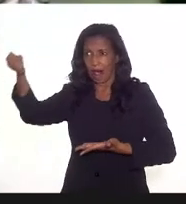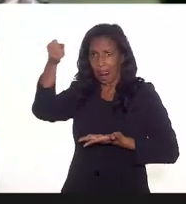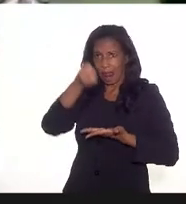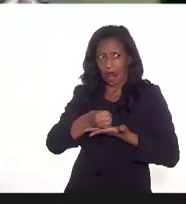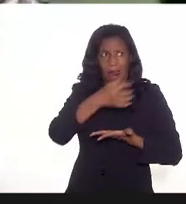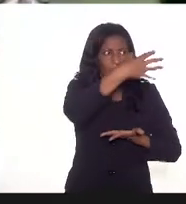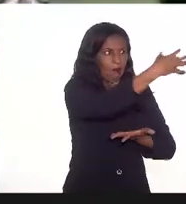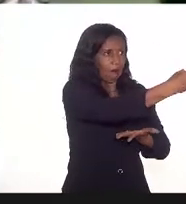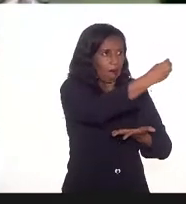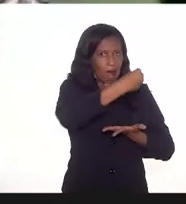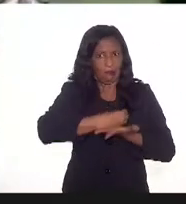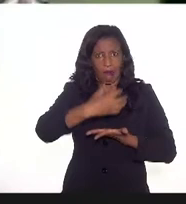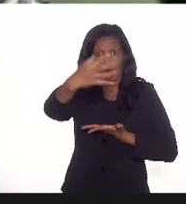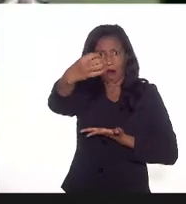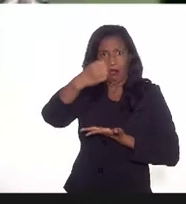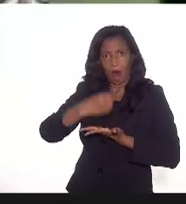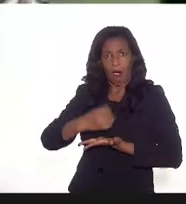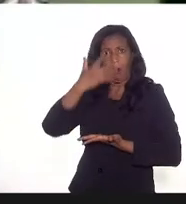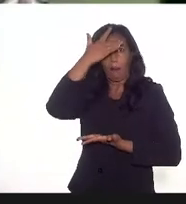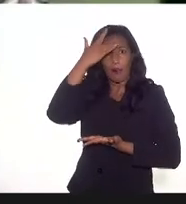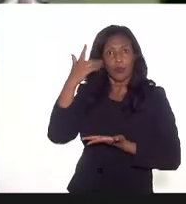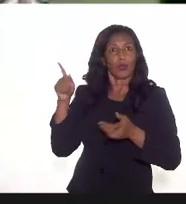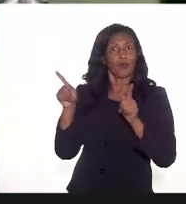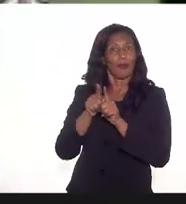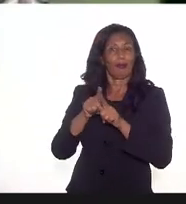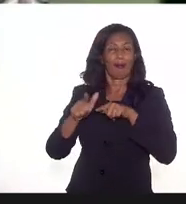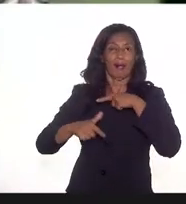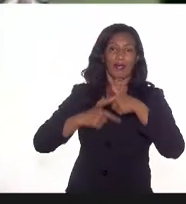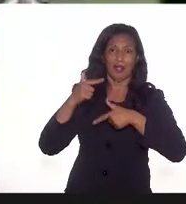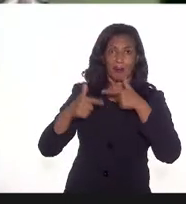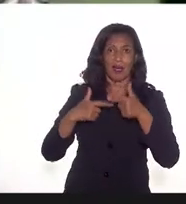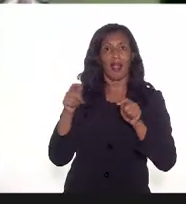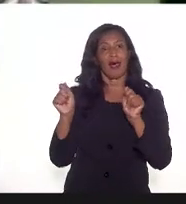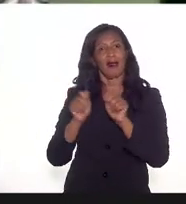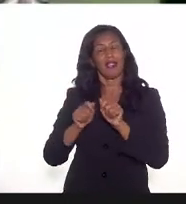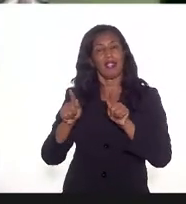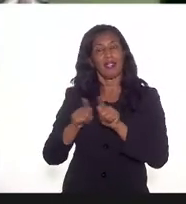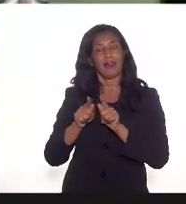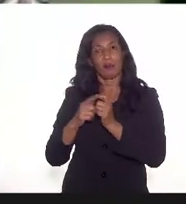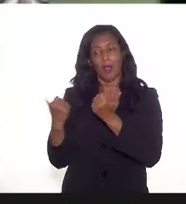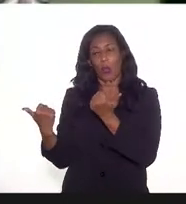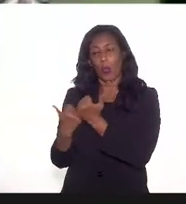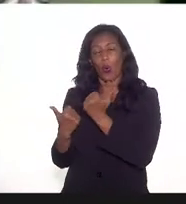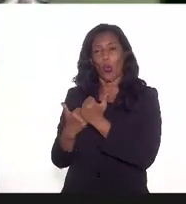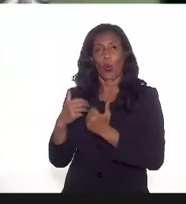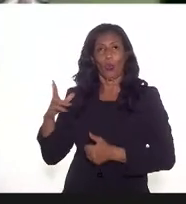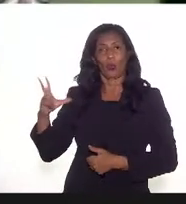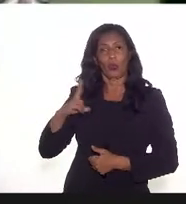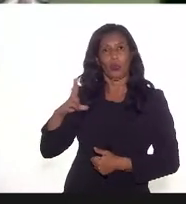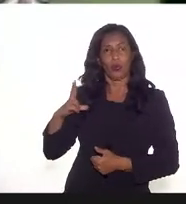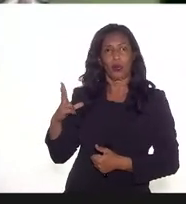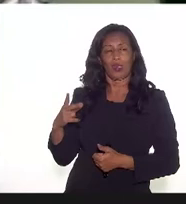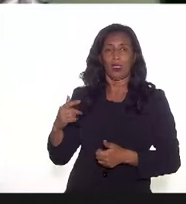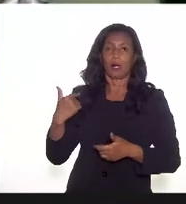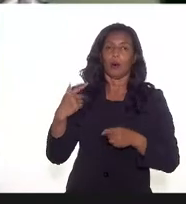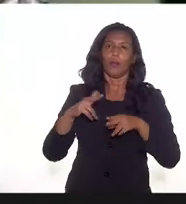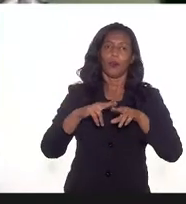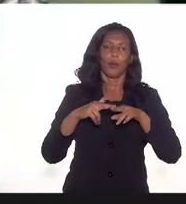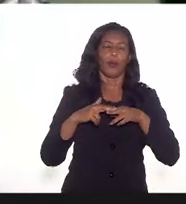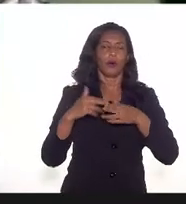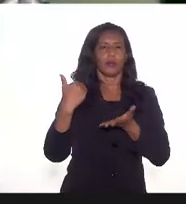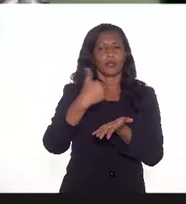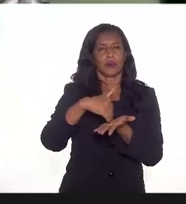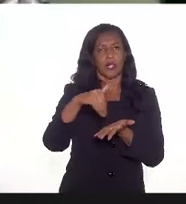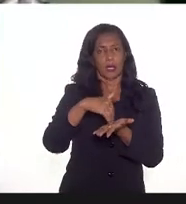Codim e existem também cargos comissionados. O que eu tenho, até por orientação do secretário Leonardo e do